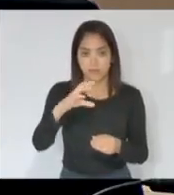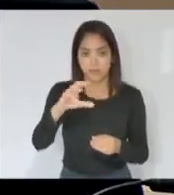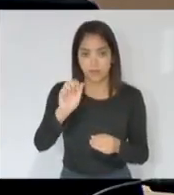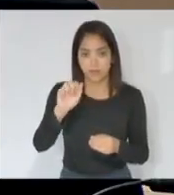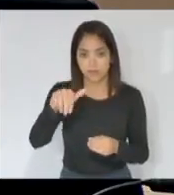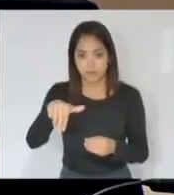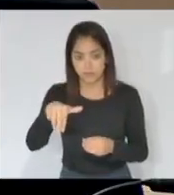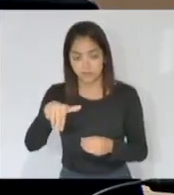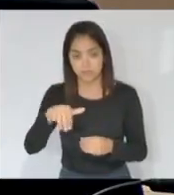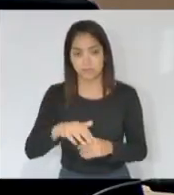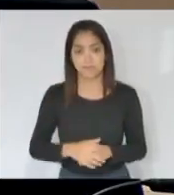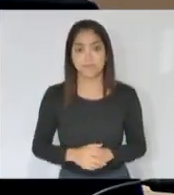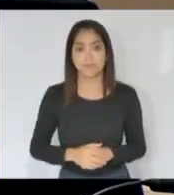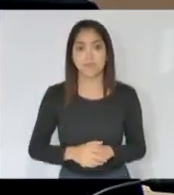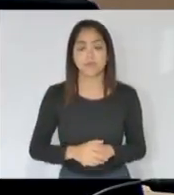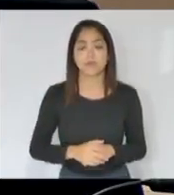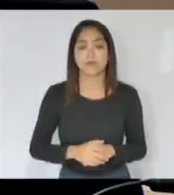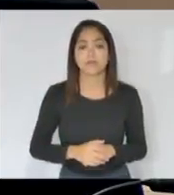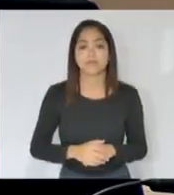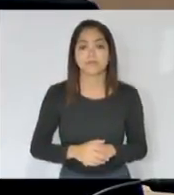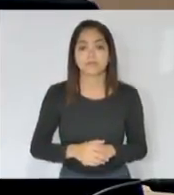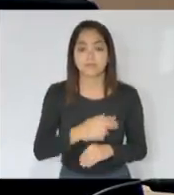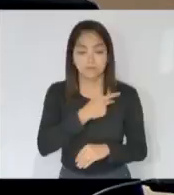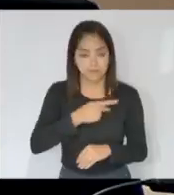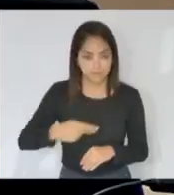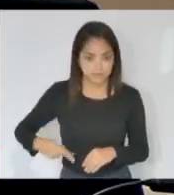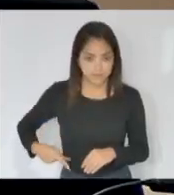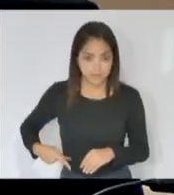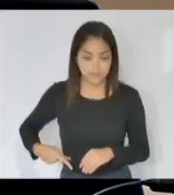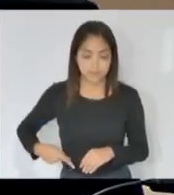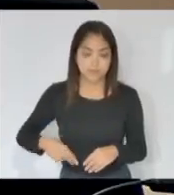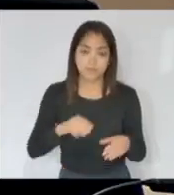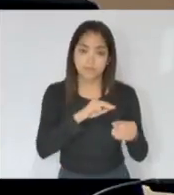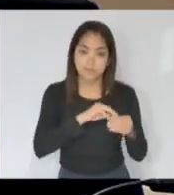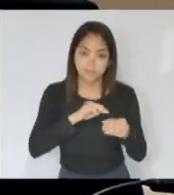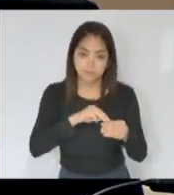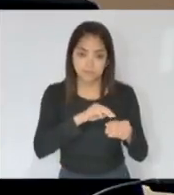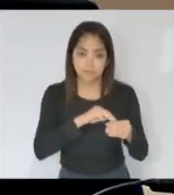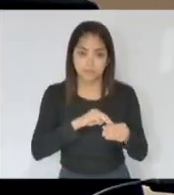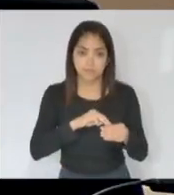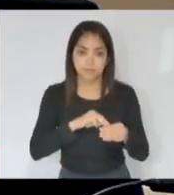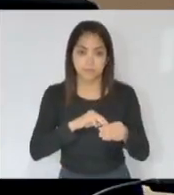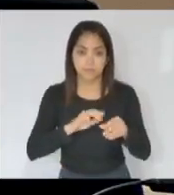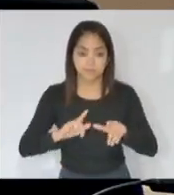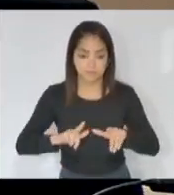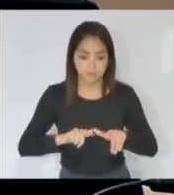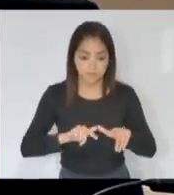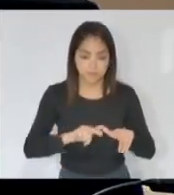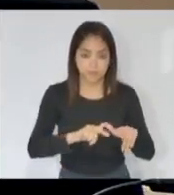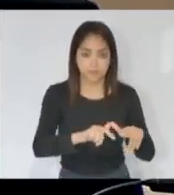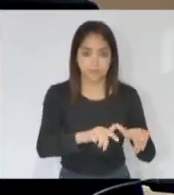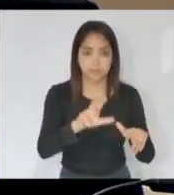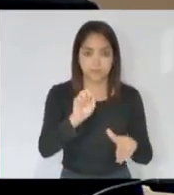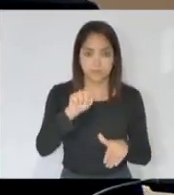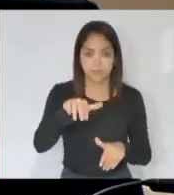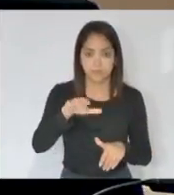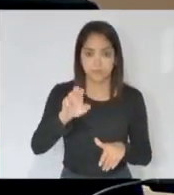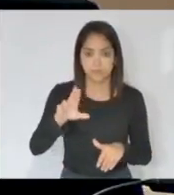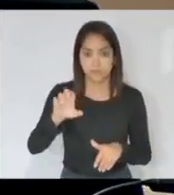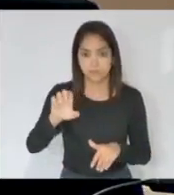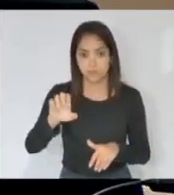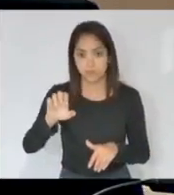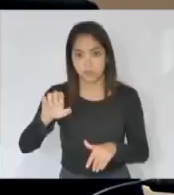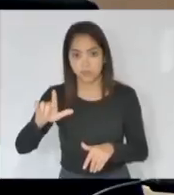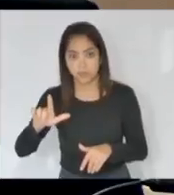Ponticelli. Excelentíssimo senhor presidente da Associação de Municípios da Região de Laguna, Amurel, e prefeito